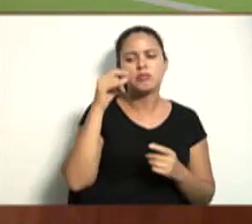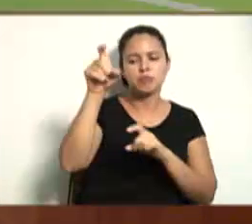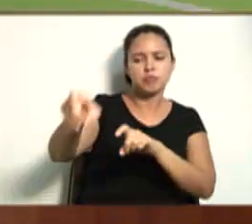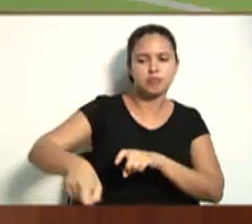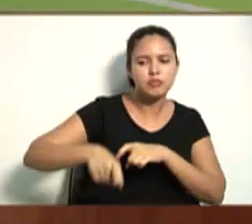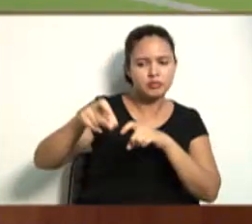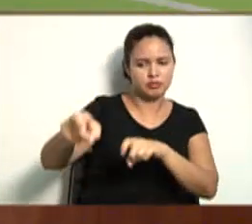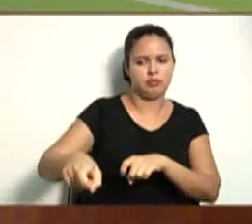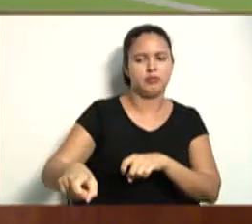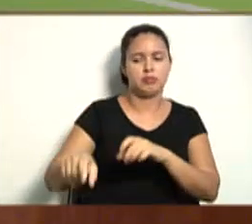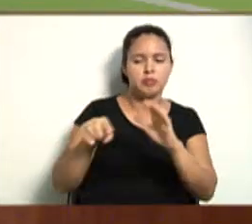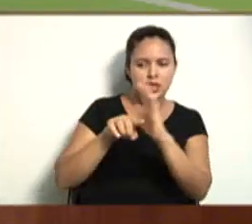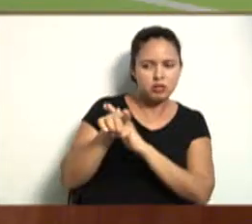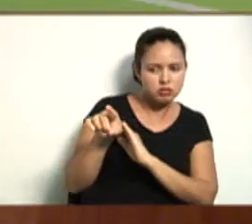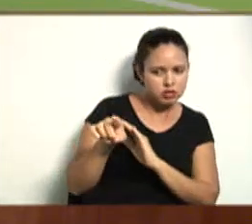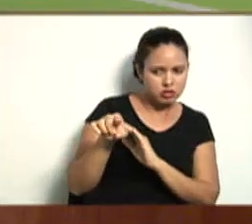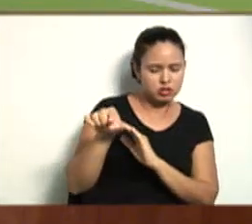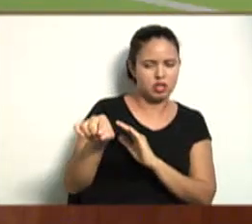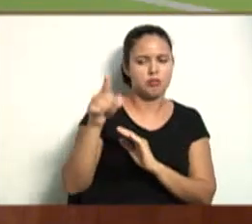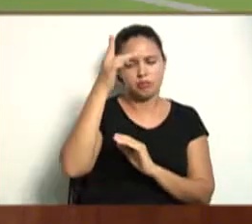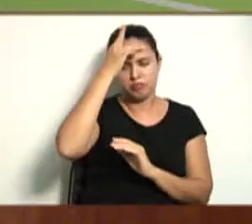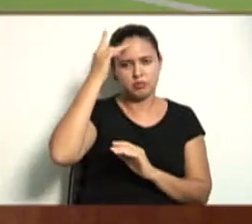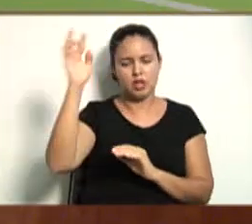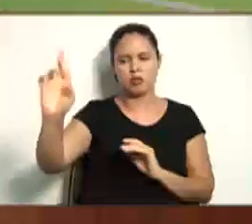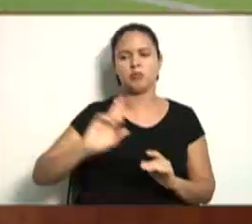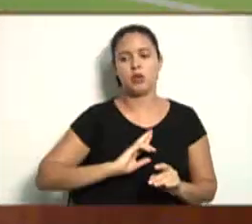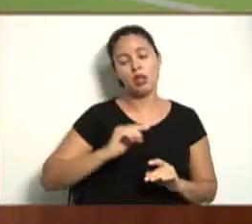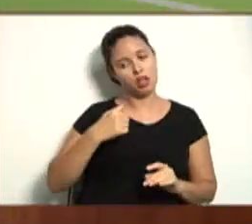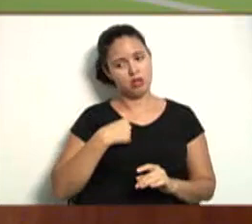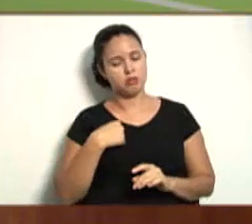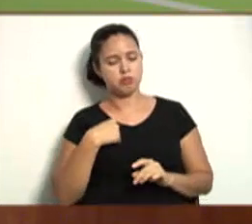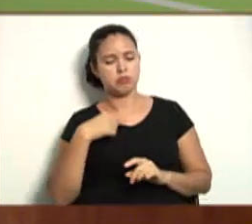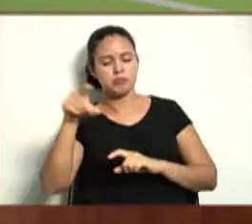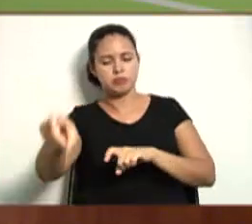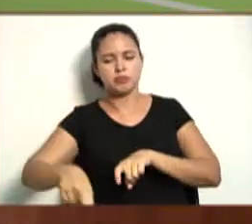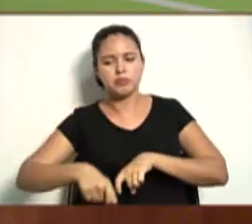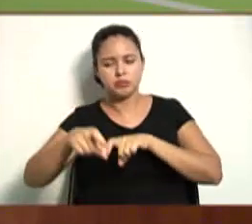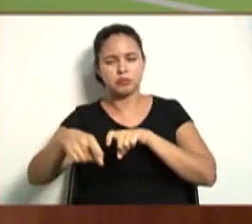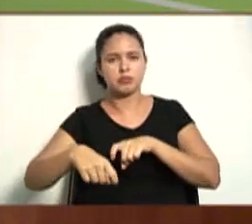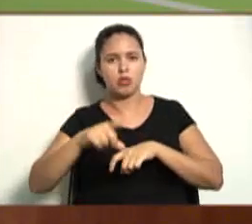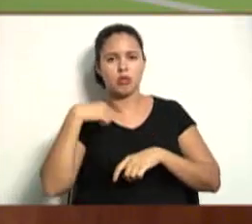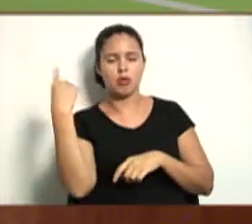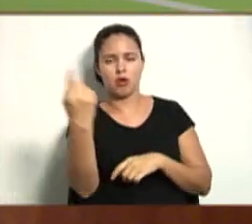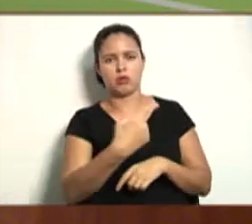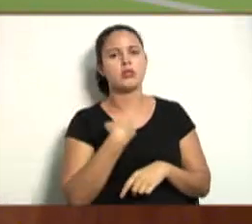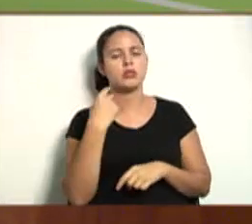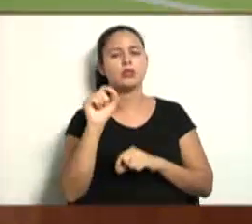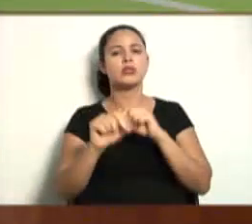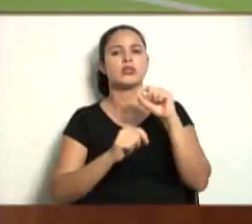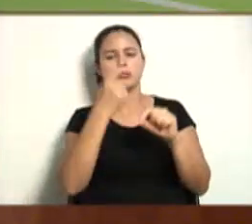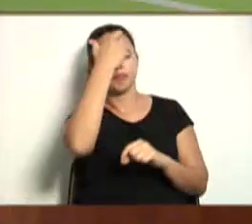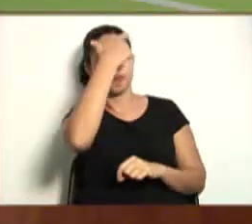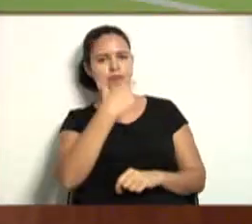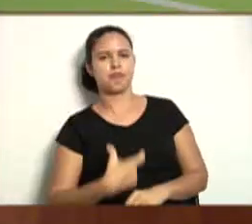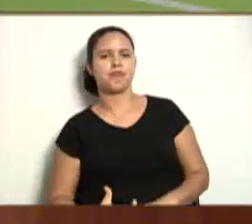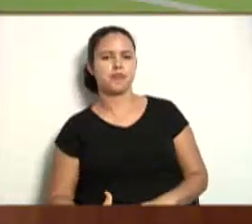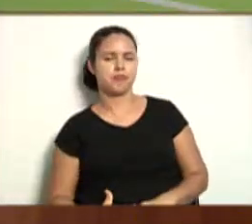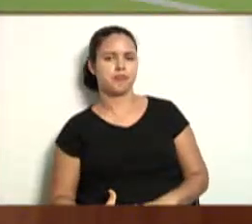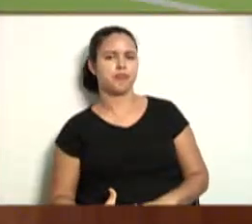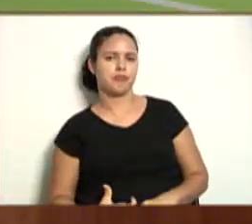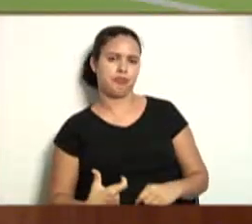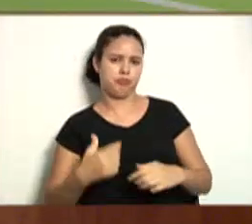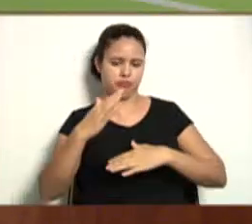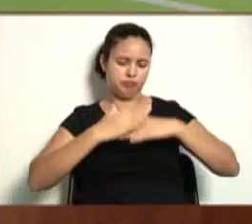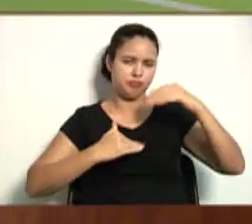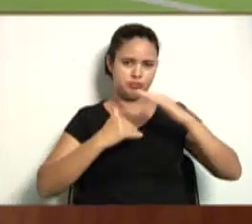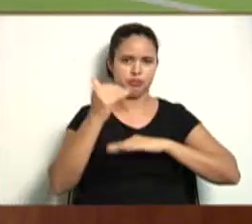para você, eu sou estudante. Veja, nós somos o que fazemos. independente se o trabalho você